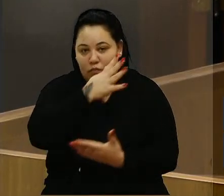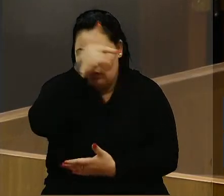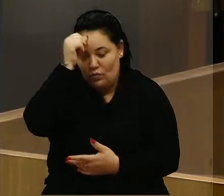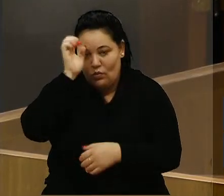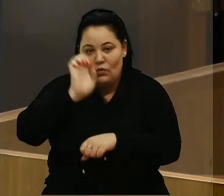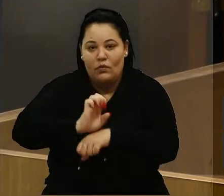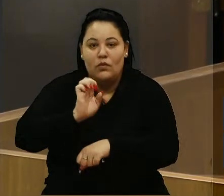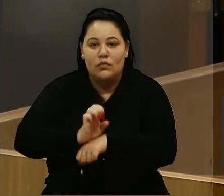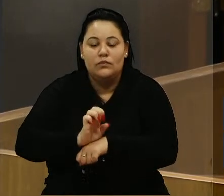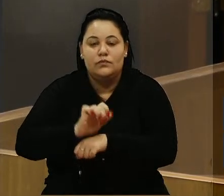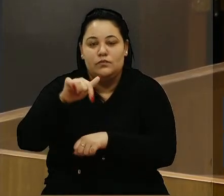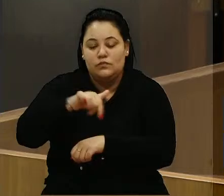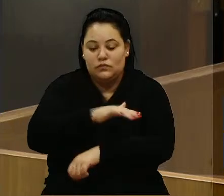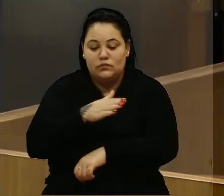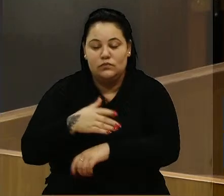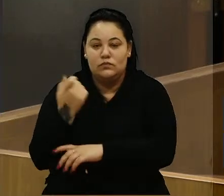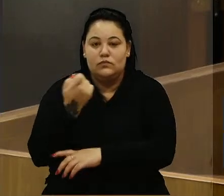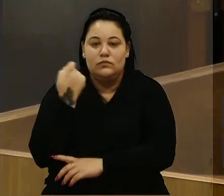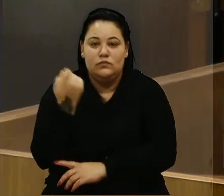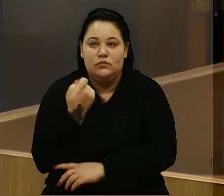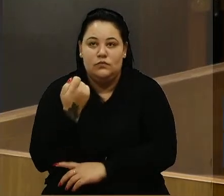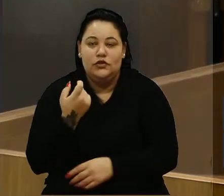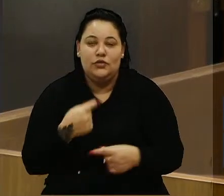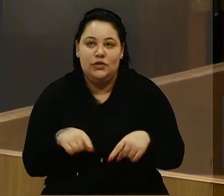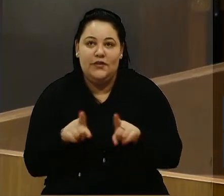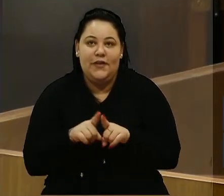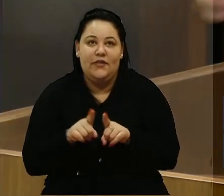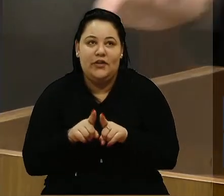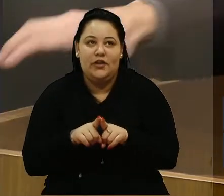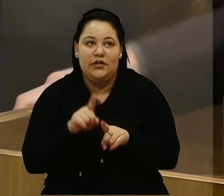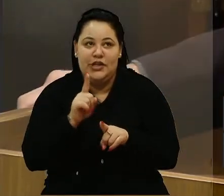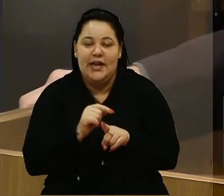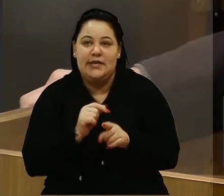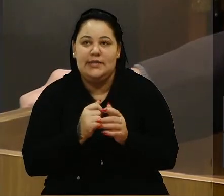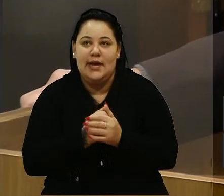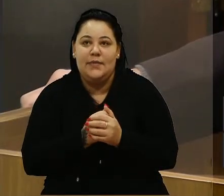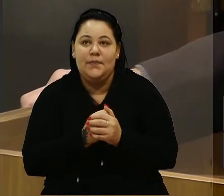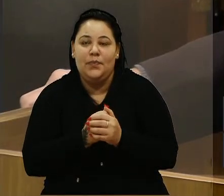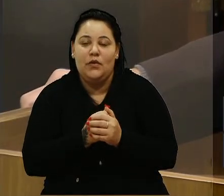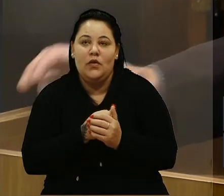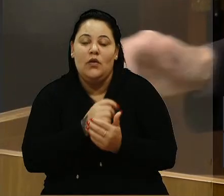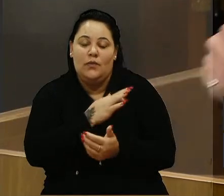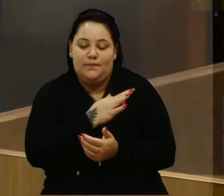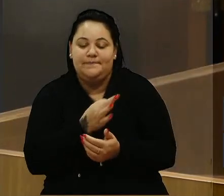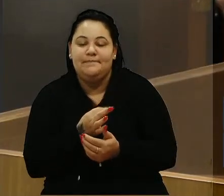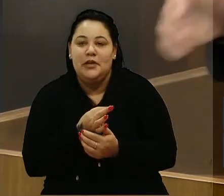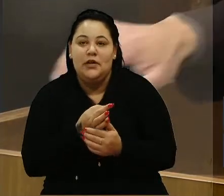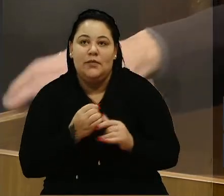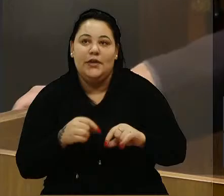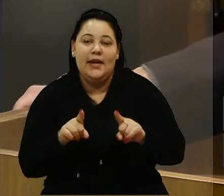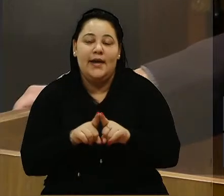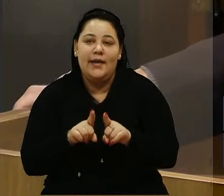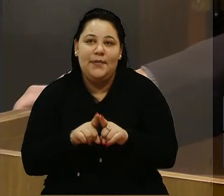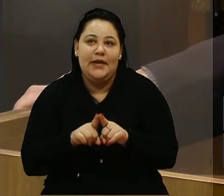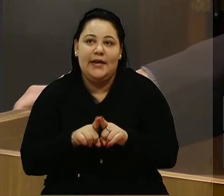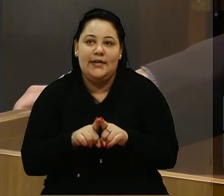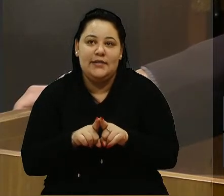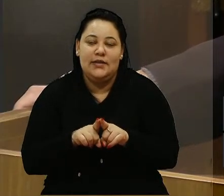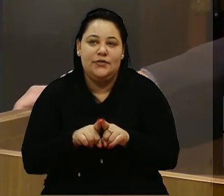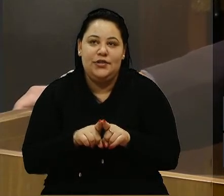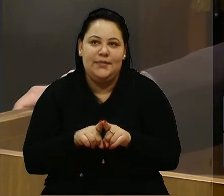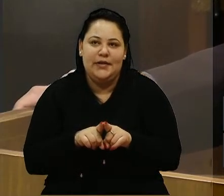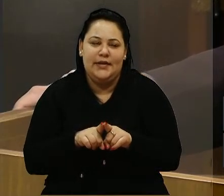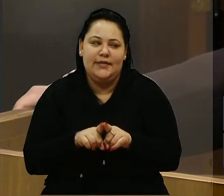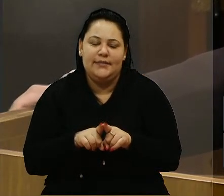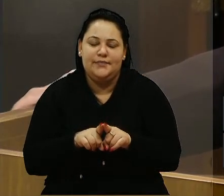estaduais aqui da Serra Gaúcha é o Corpo de Bombeiros Voluntários que estão aqui presentes, que prestam esse trabalho nas escolas,